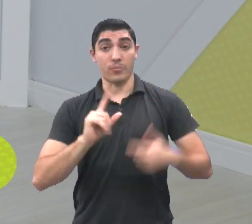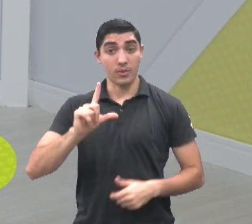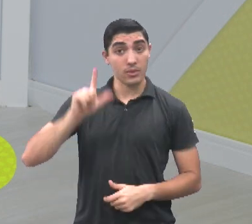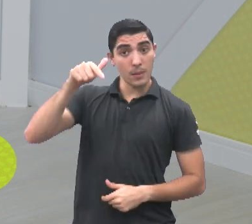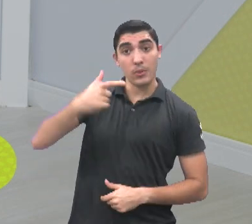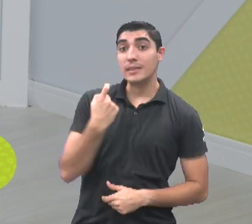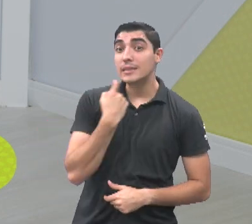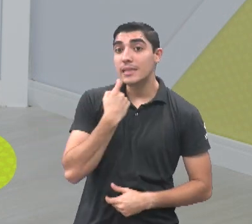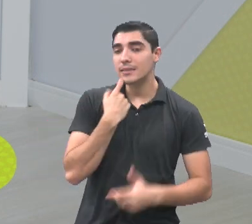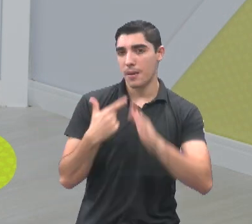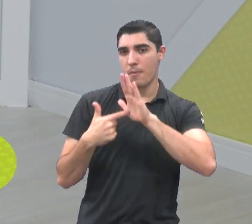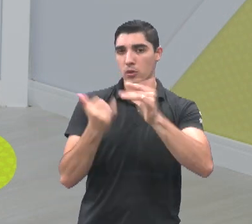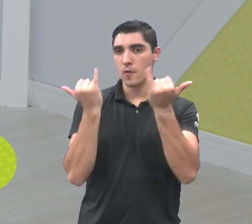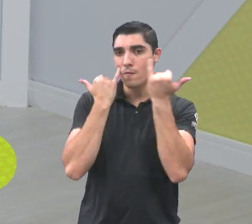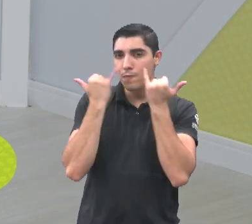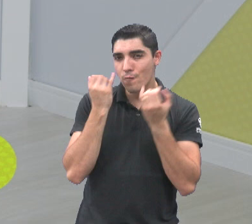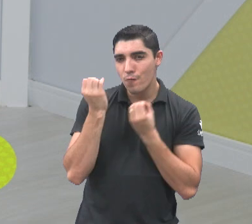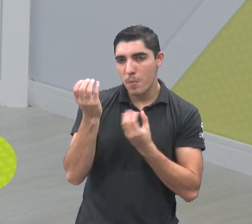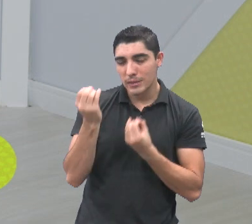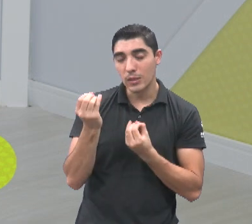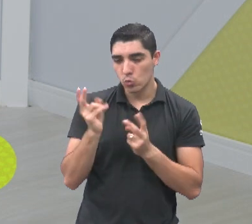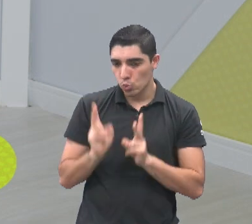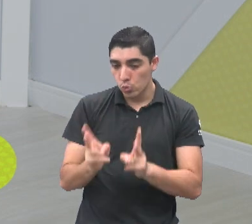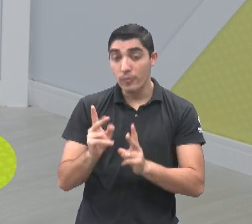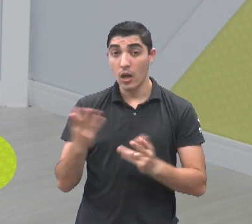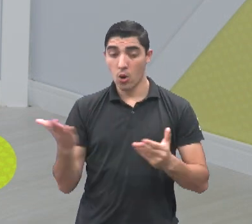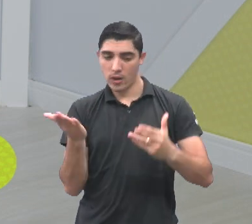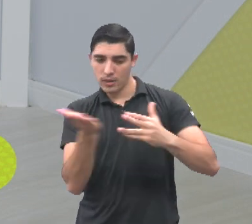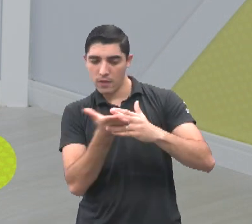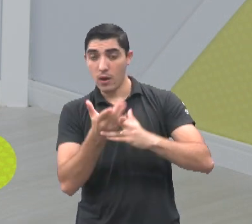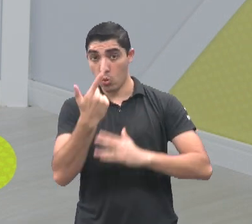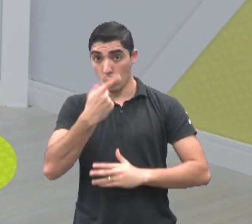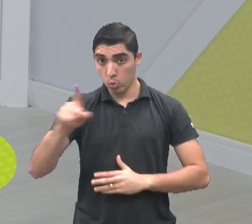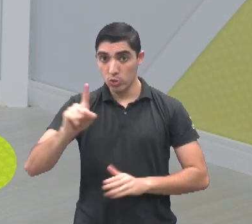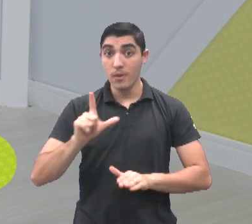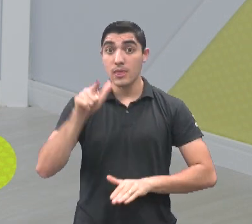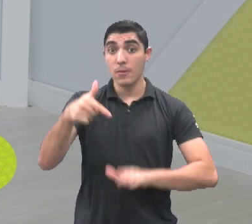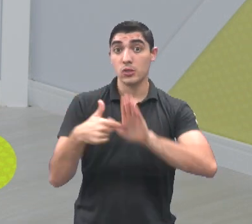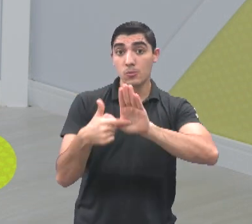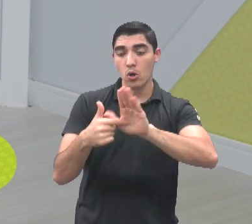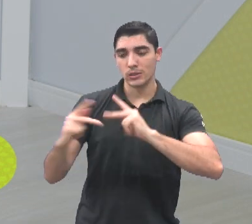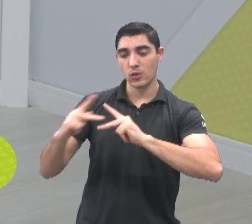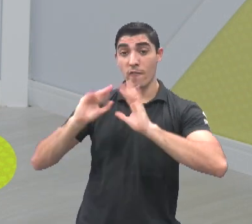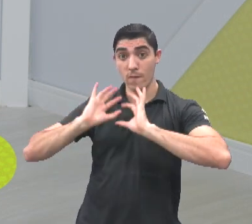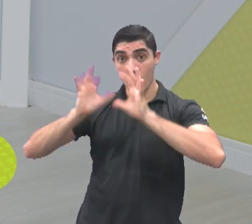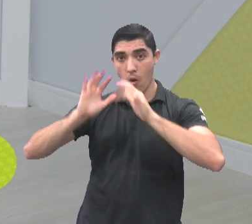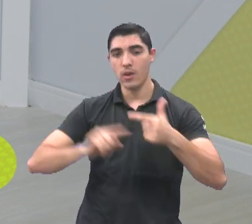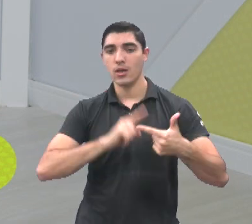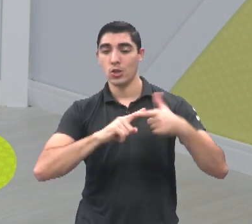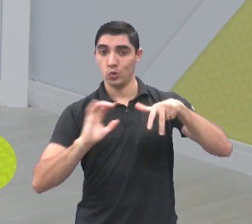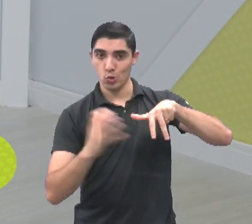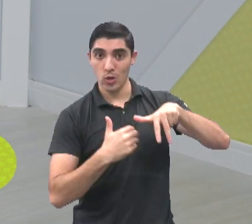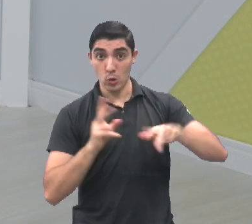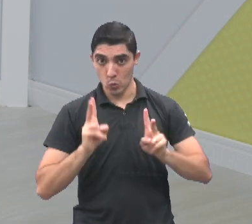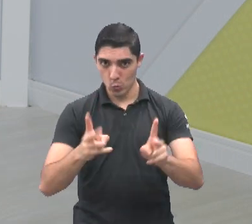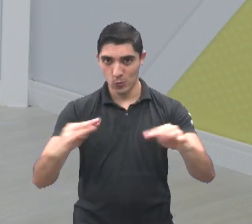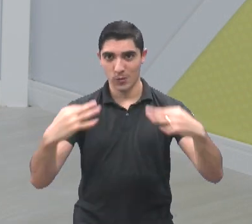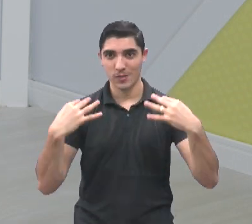detalhes aqui no Hora do Esporte, que faz a última pausa do dia. Na volta, tudo sobre o vôlei e também o Joseense. Não sai daí, já